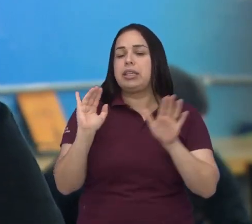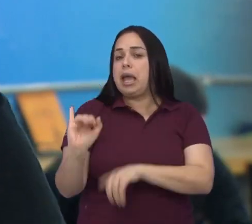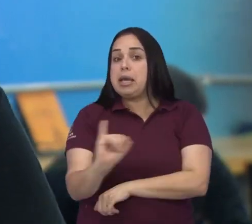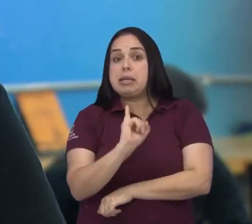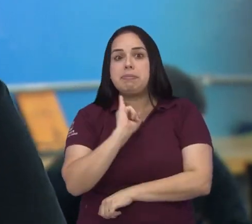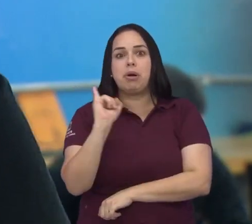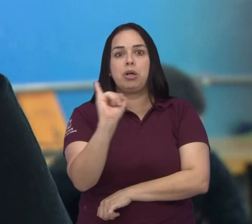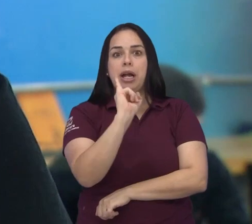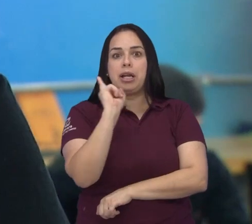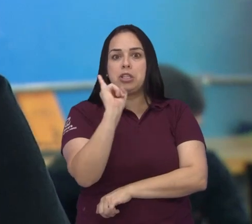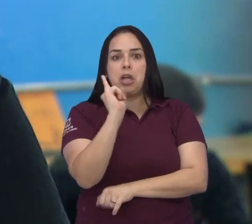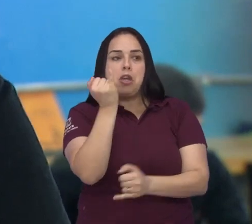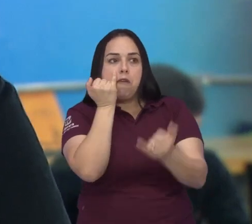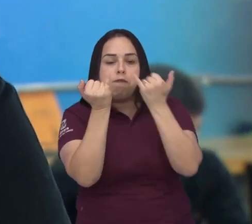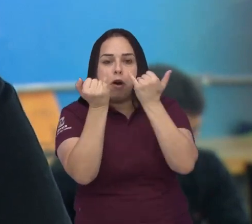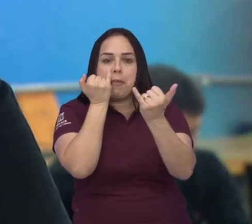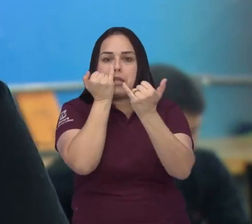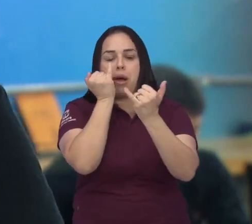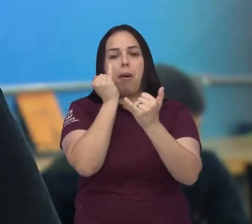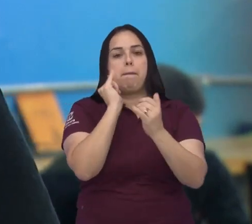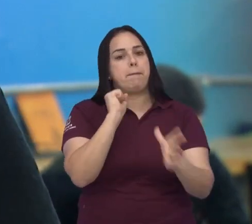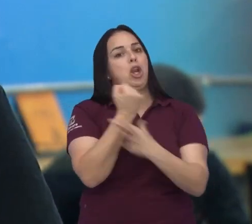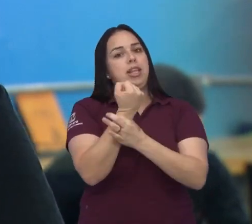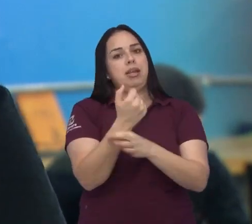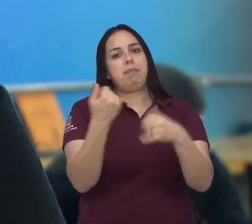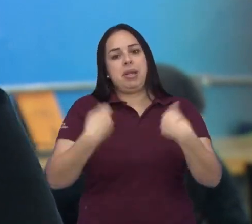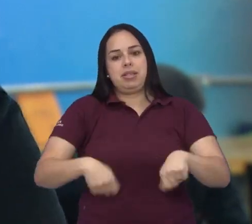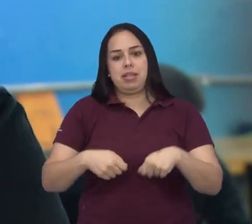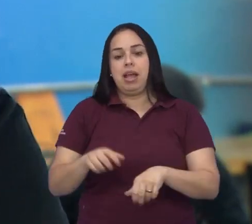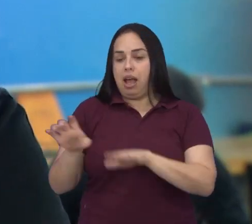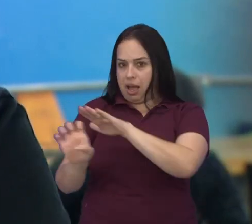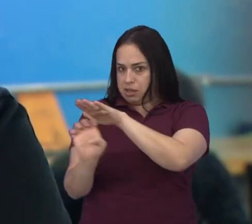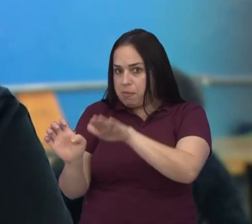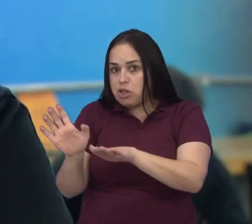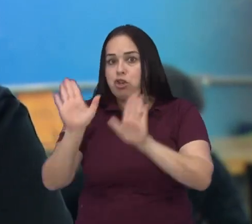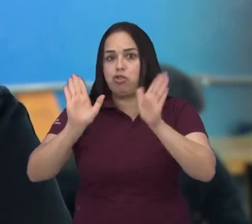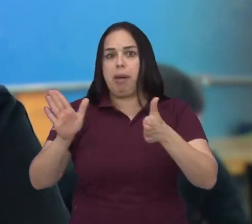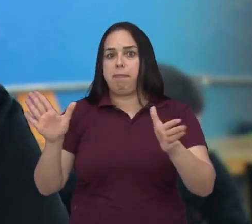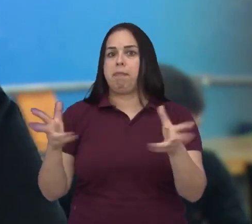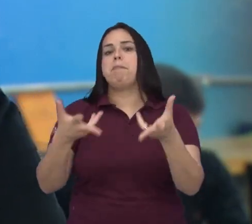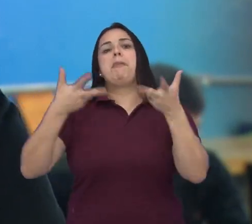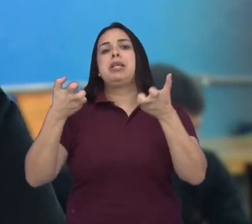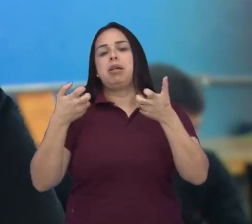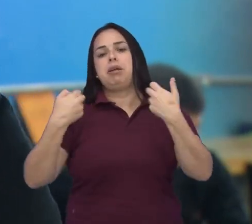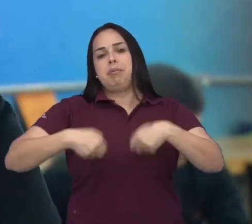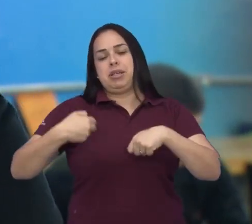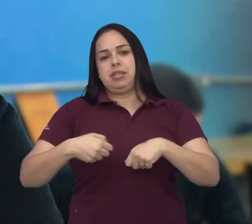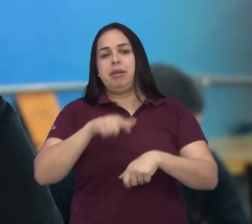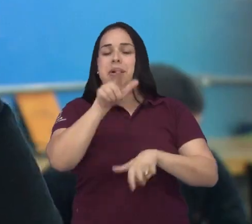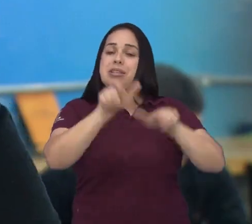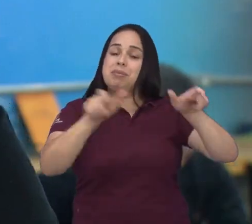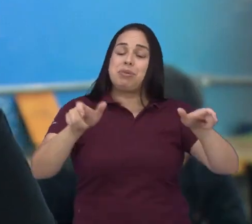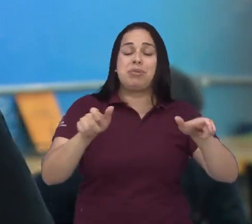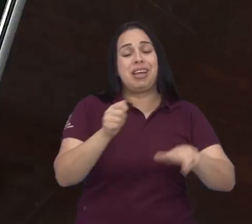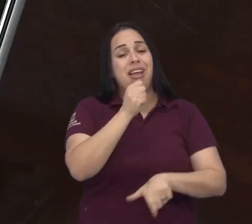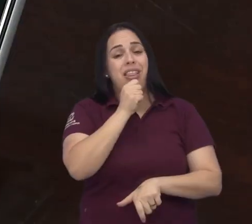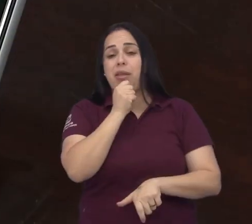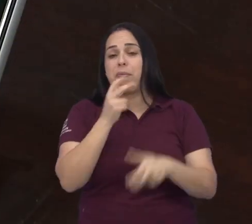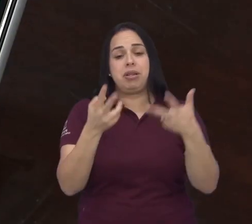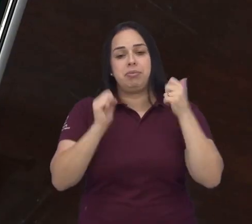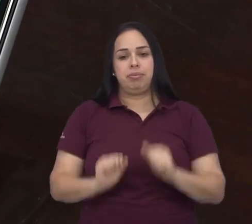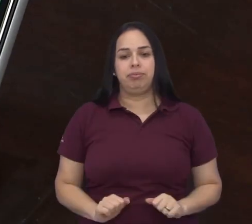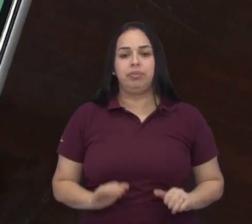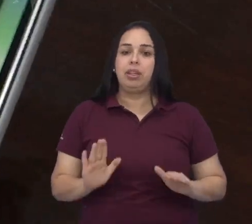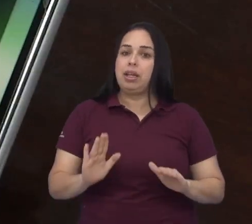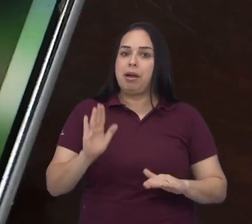o quão importante é proteger os seus dados. As empresas já estão percebendo, as pessoas nem tanto ainda. E uma